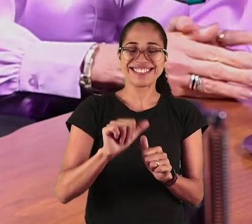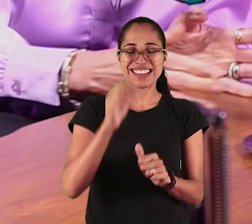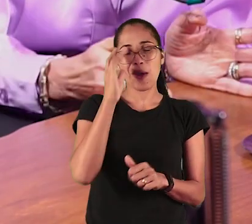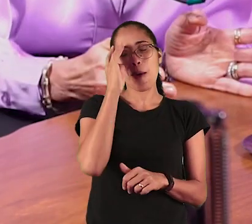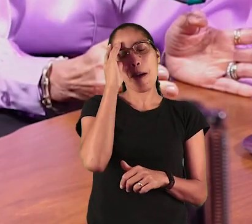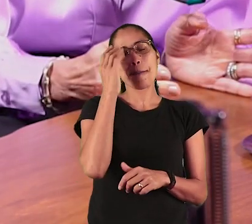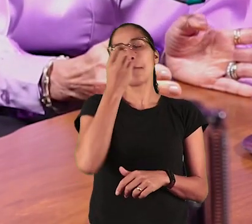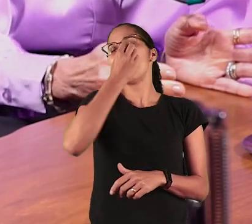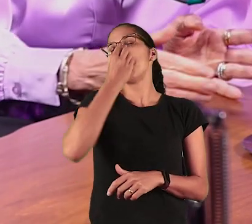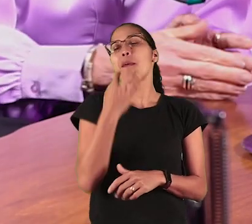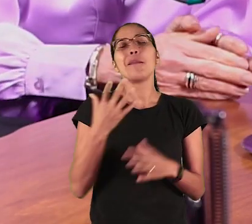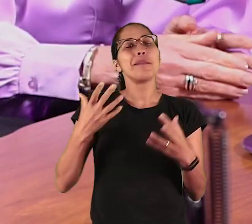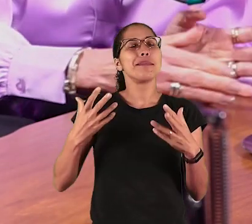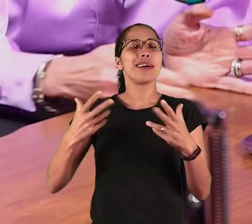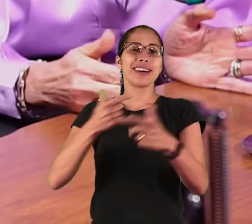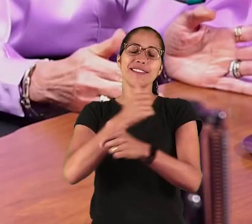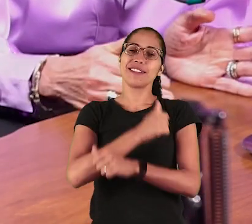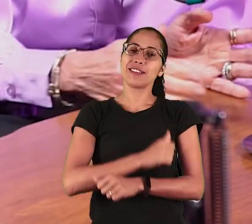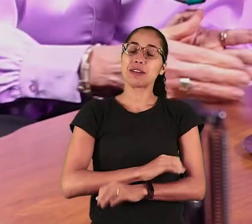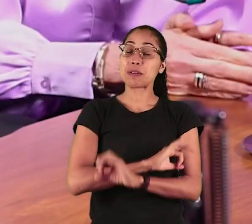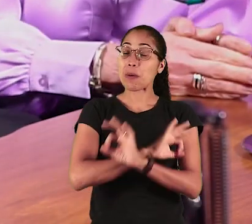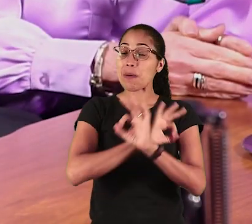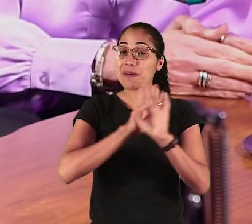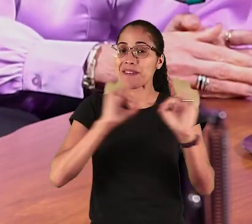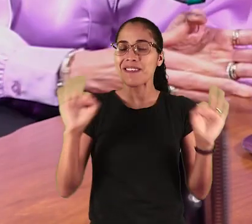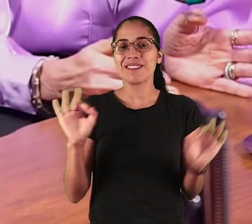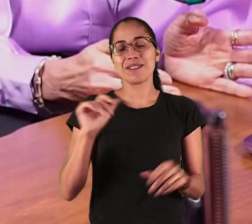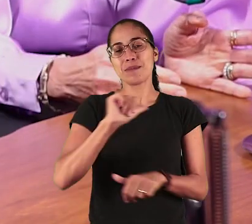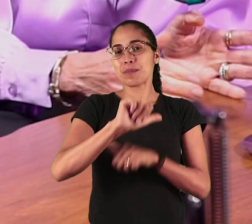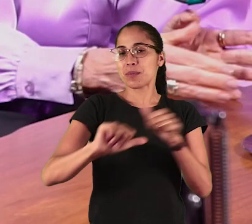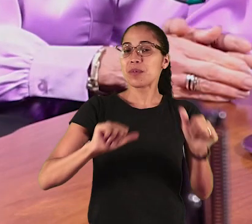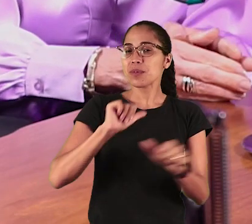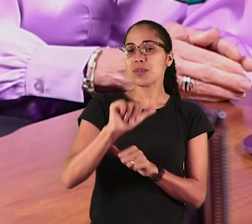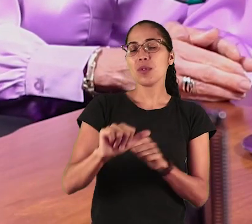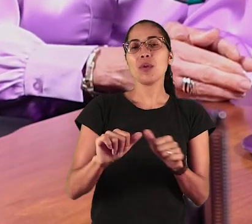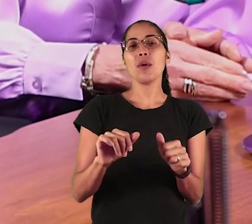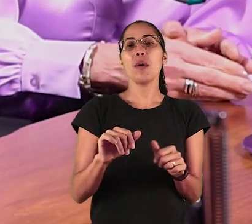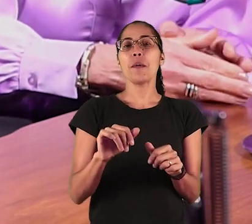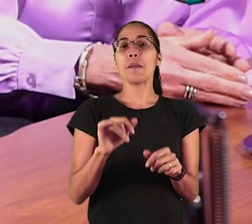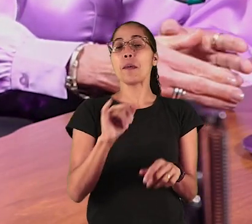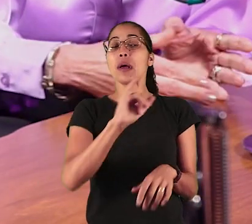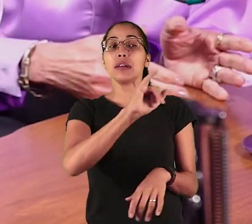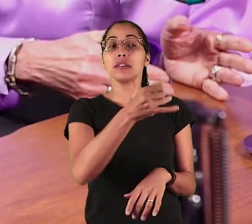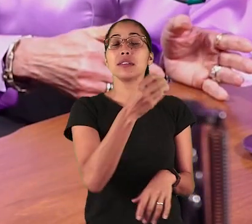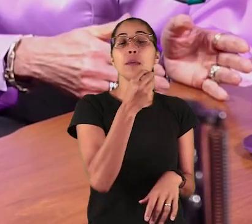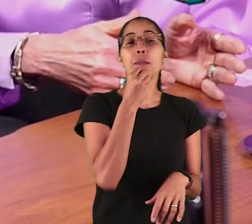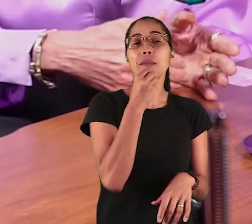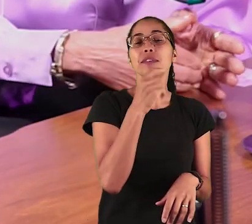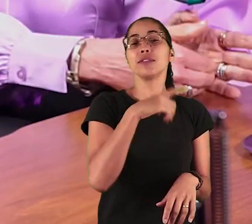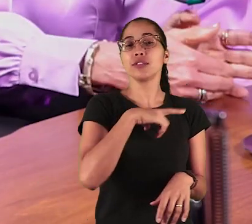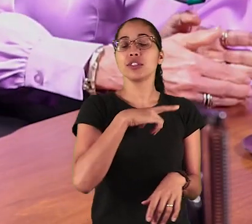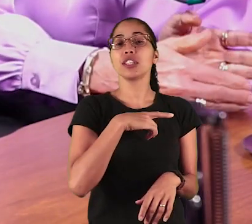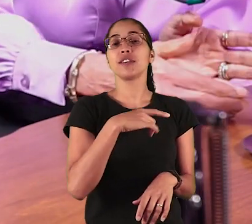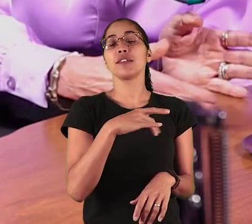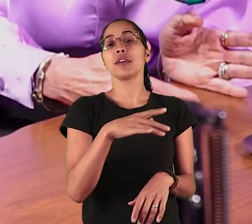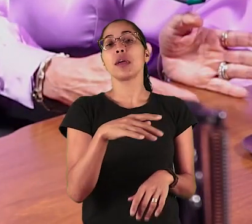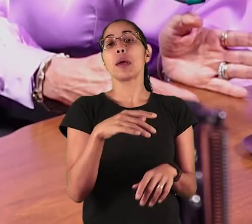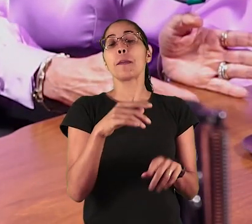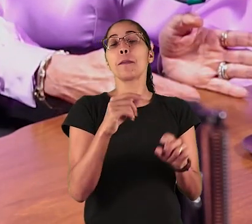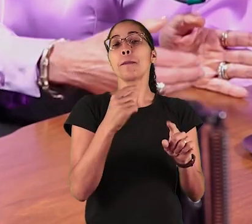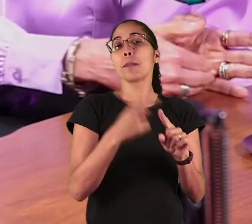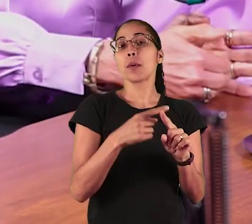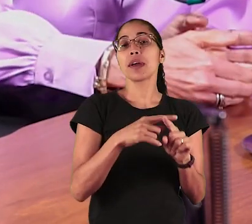tudo e ótimo que mudou que não foi linear essa carreira que eu tive essas oportunidades que com isso eu conheci tive